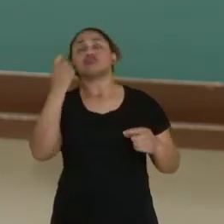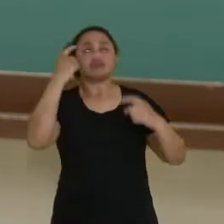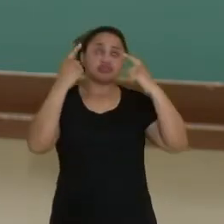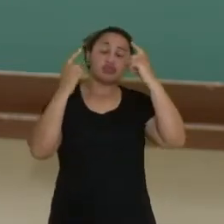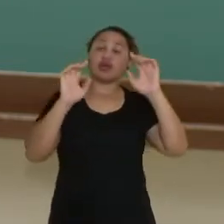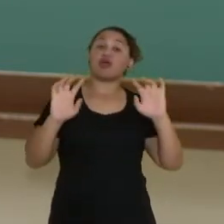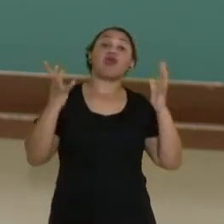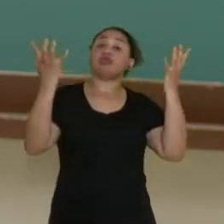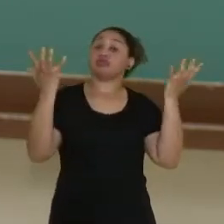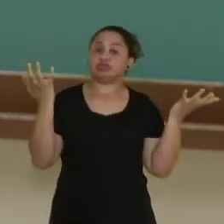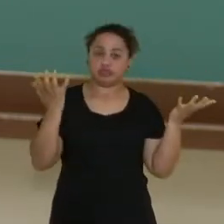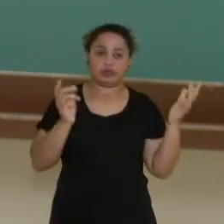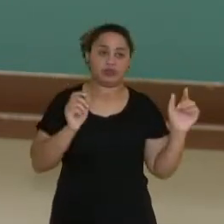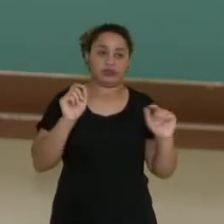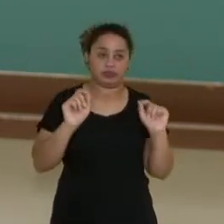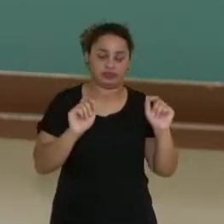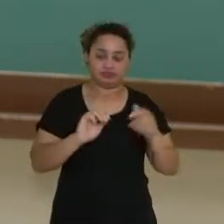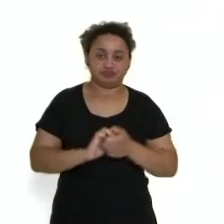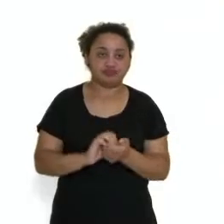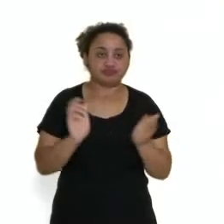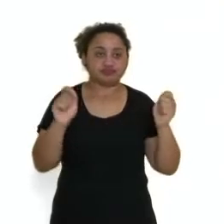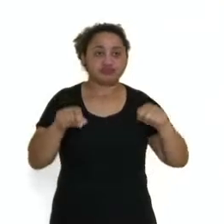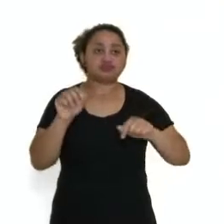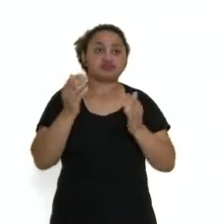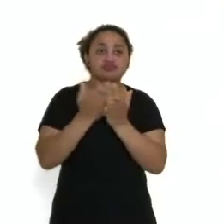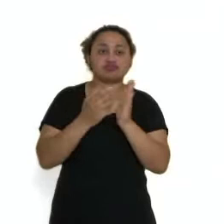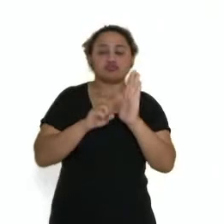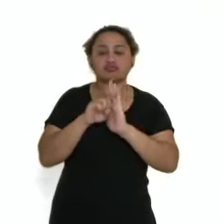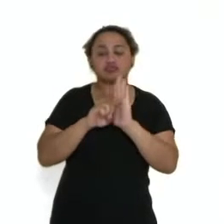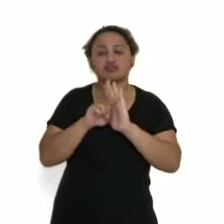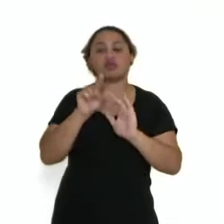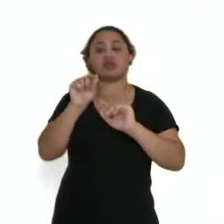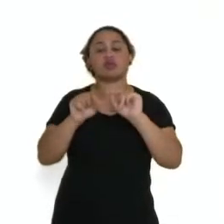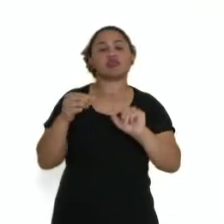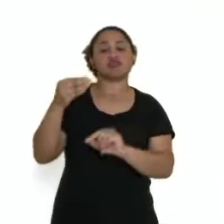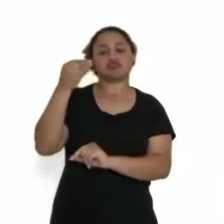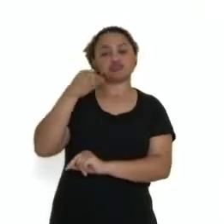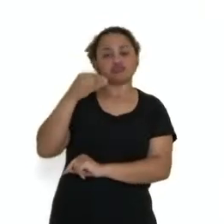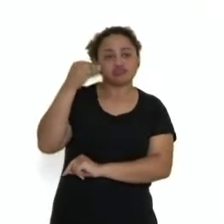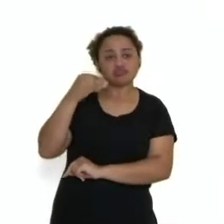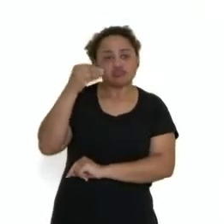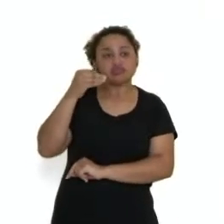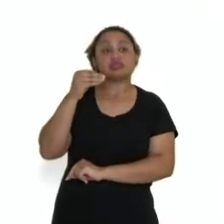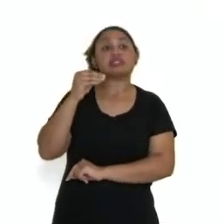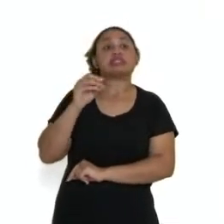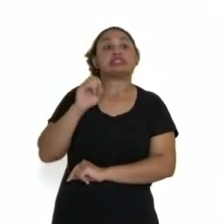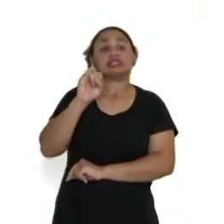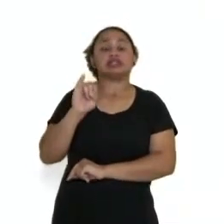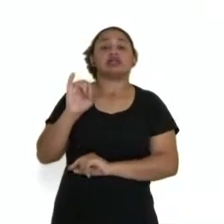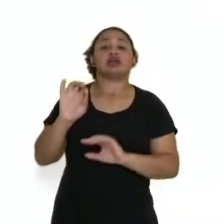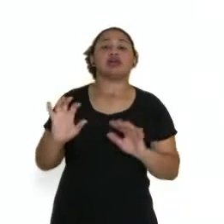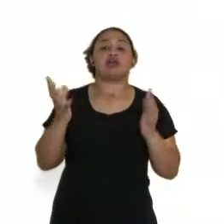veja, probabilidade é o estudo sobre experimentos que, mesmo sendo